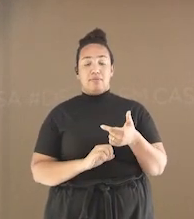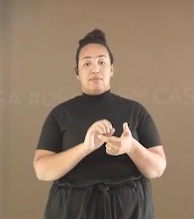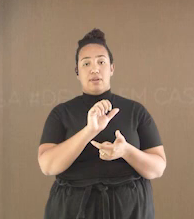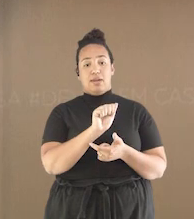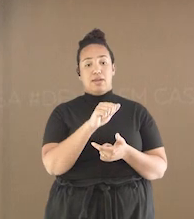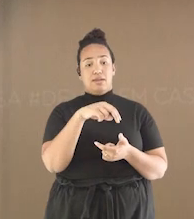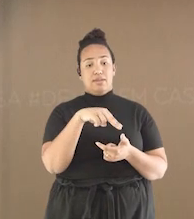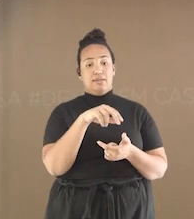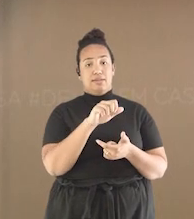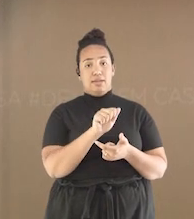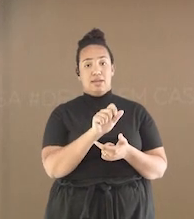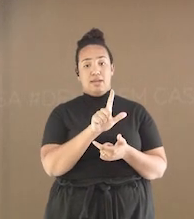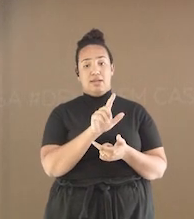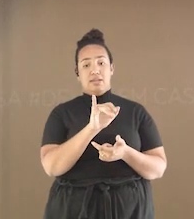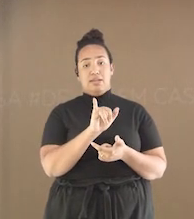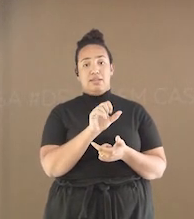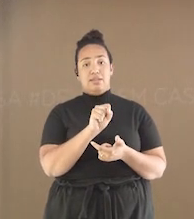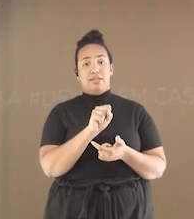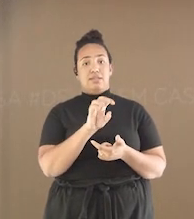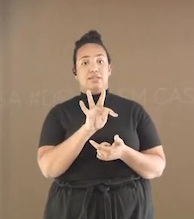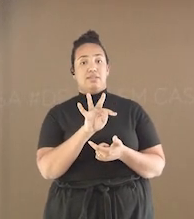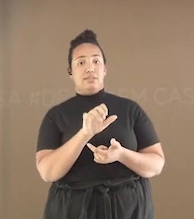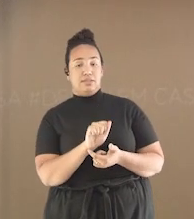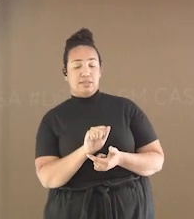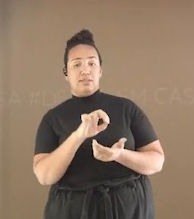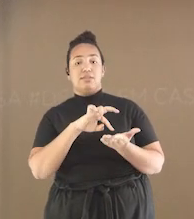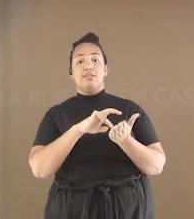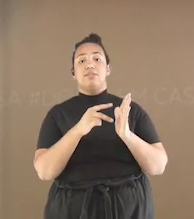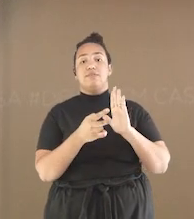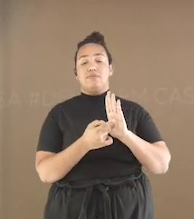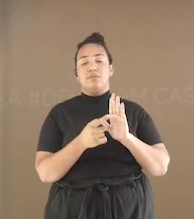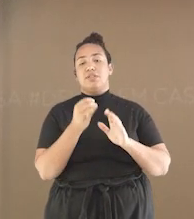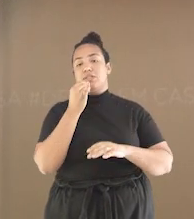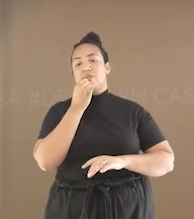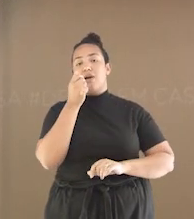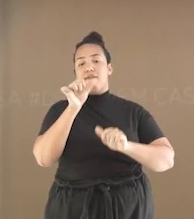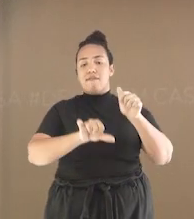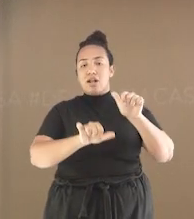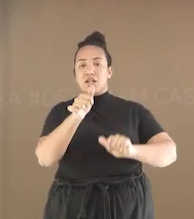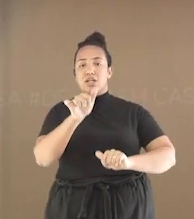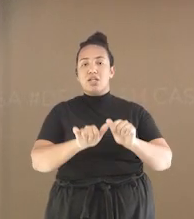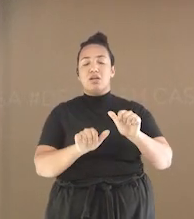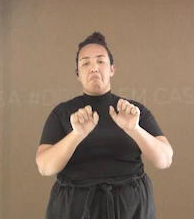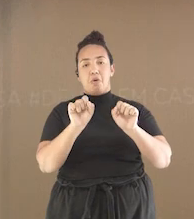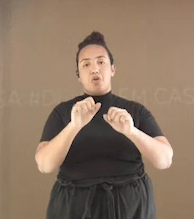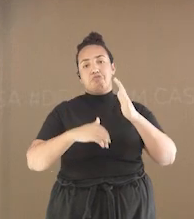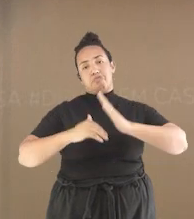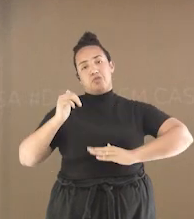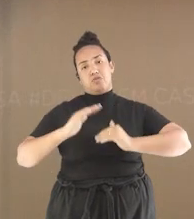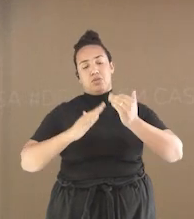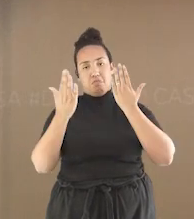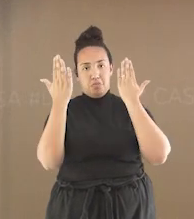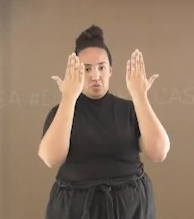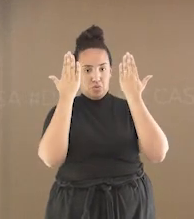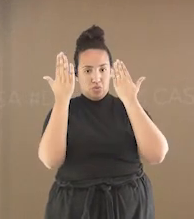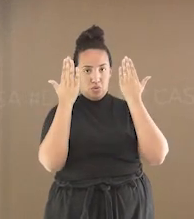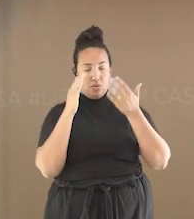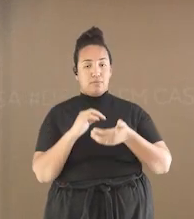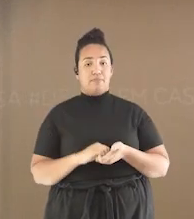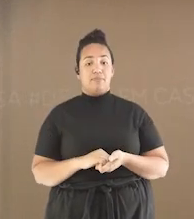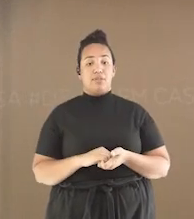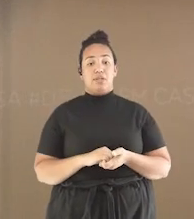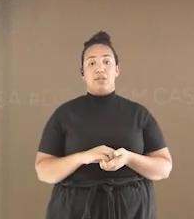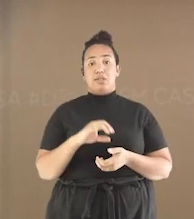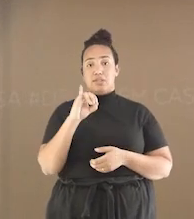significa quem faz análises, psicanalista, psicólogo. E o texto, se você tiver dificuldade de ler, está aqui